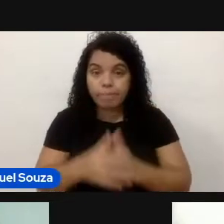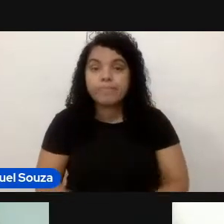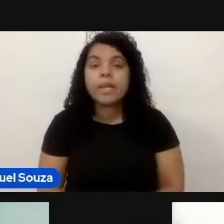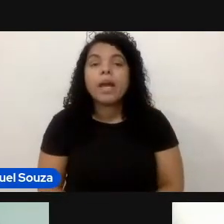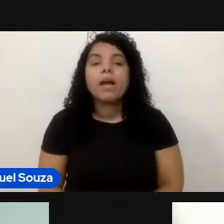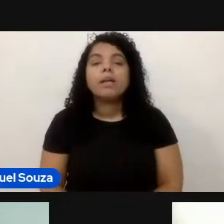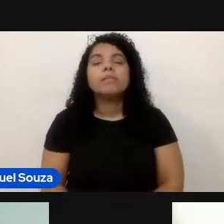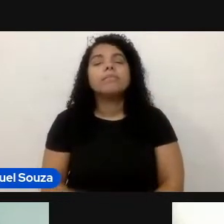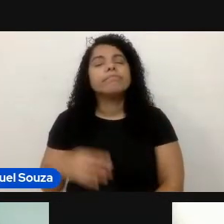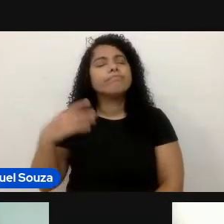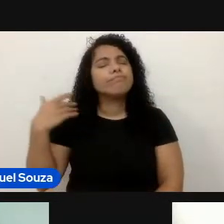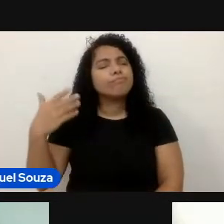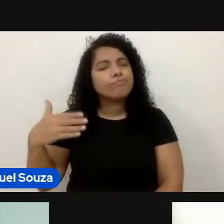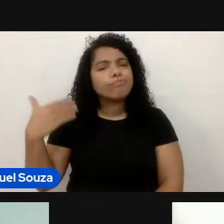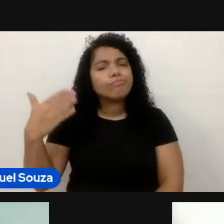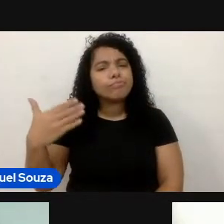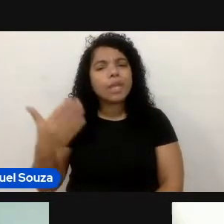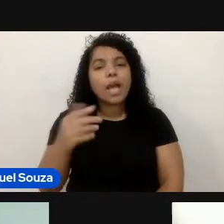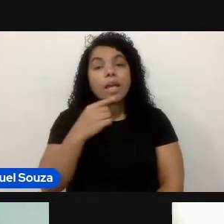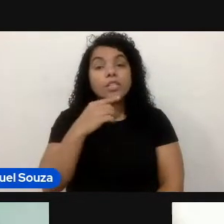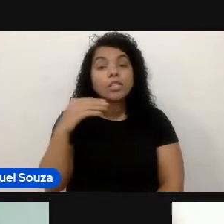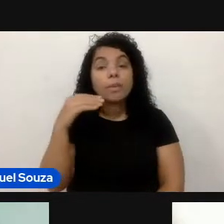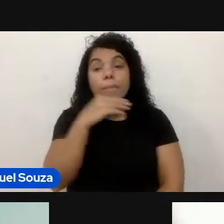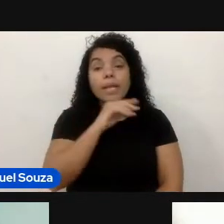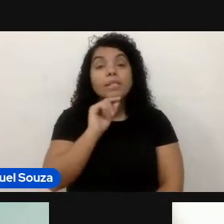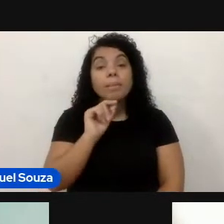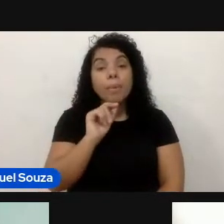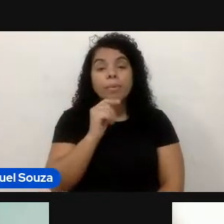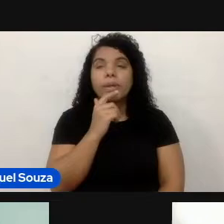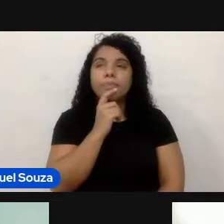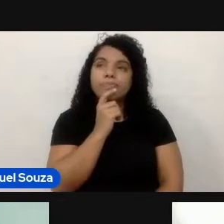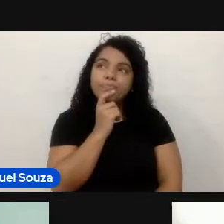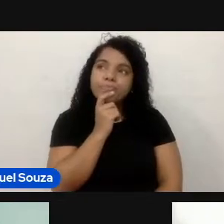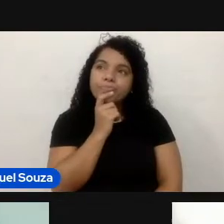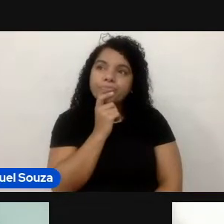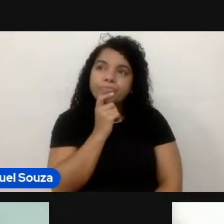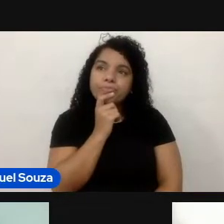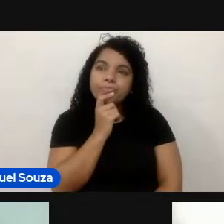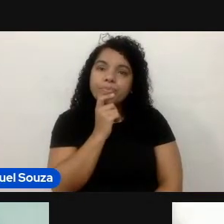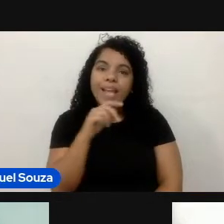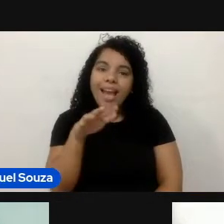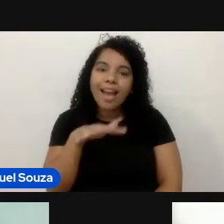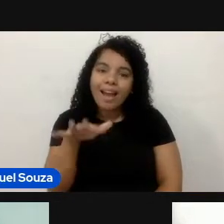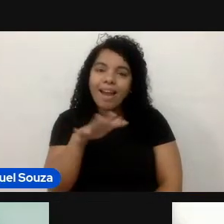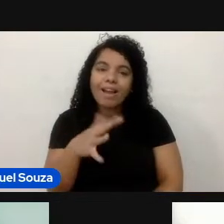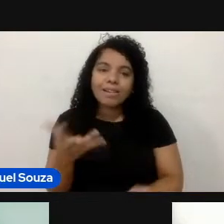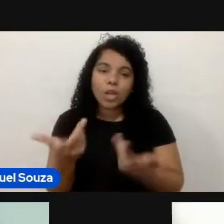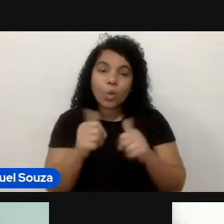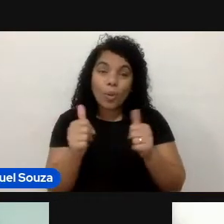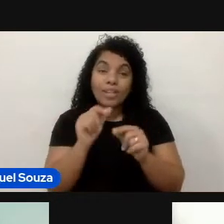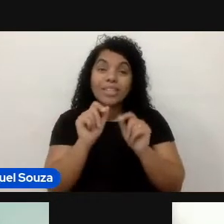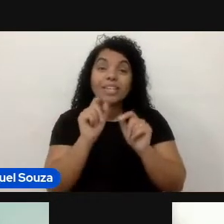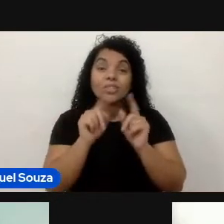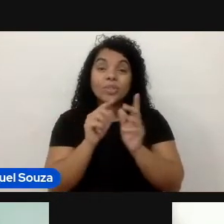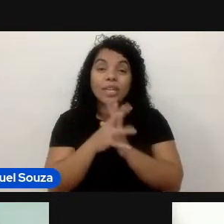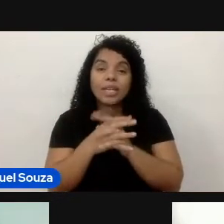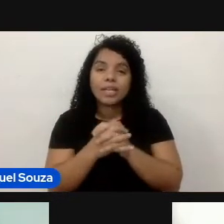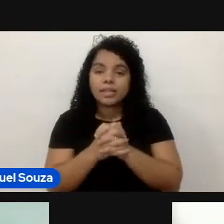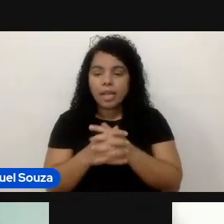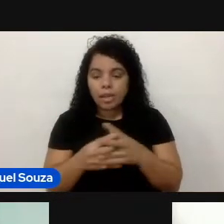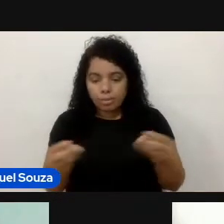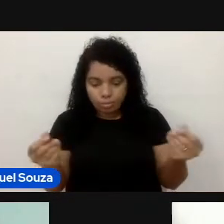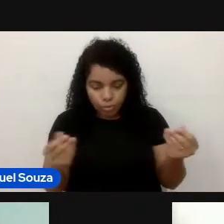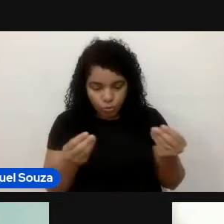Depois de um tempo, a gente começou a perceber que a área de qualidade, ela está muito